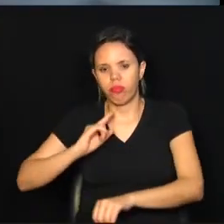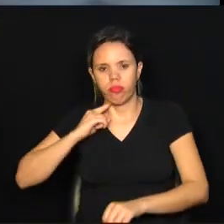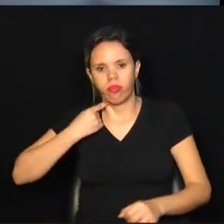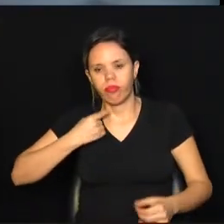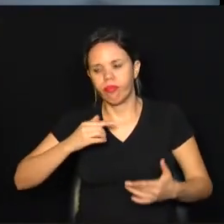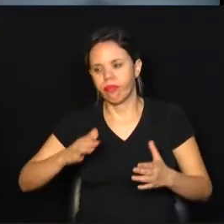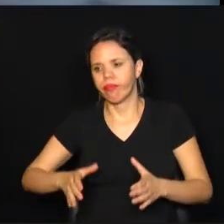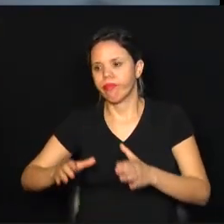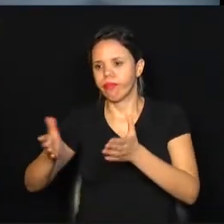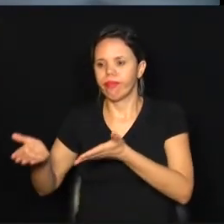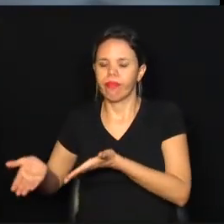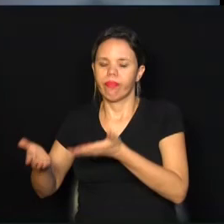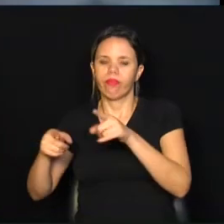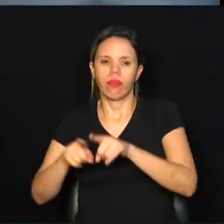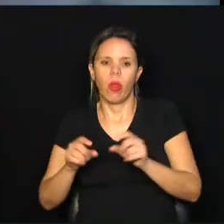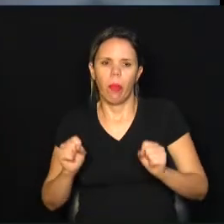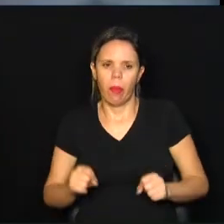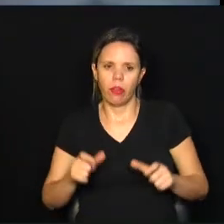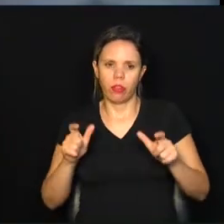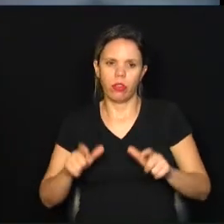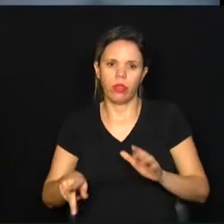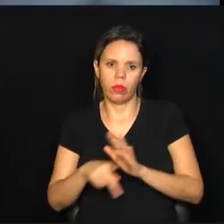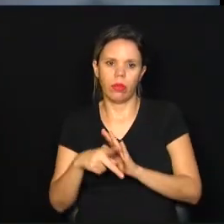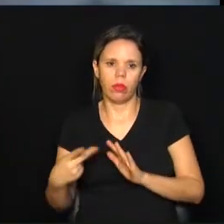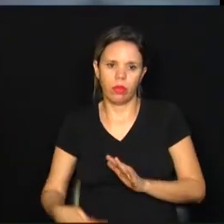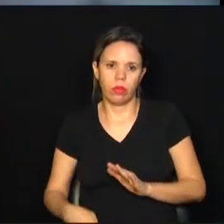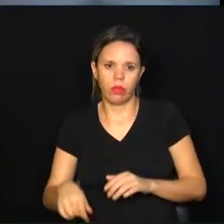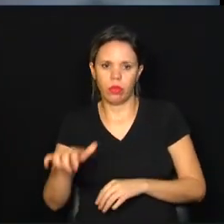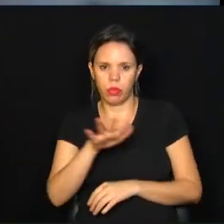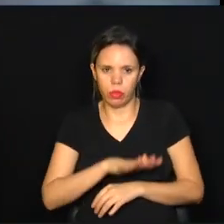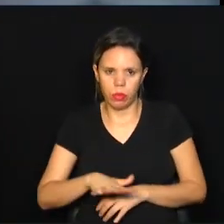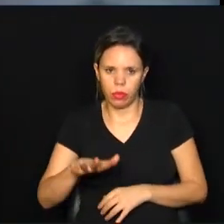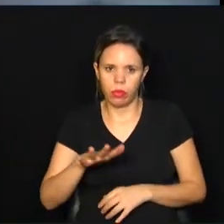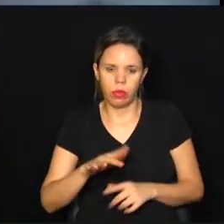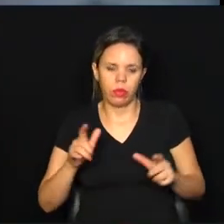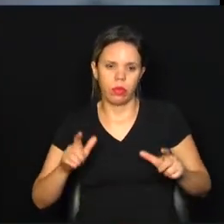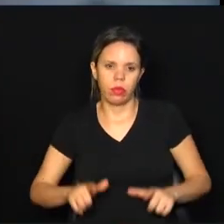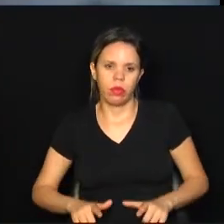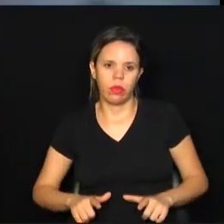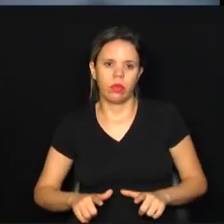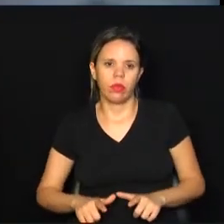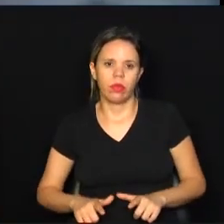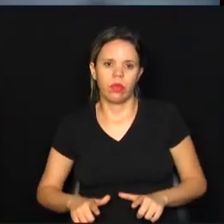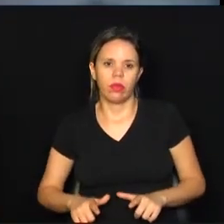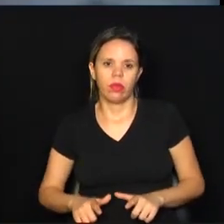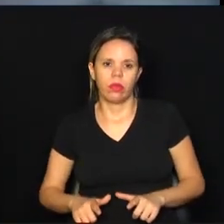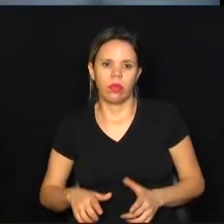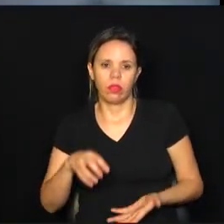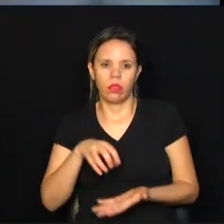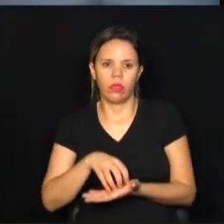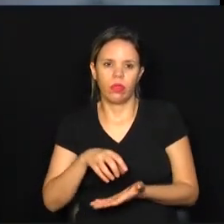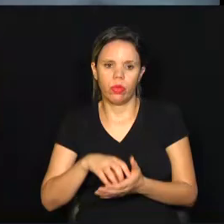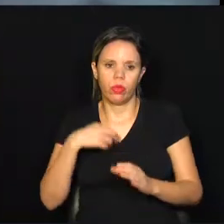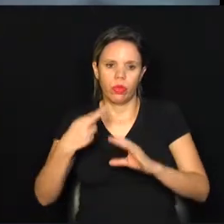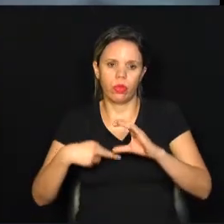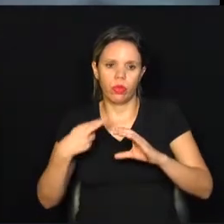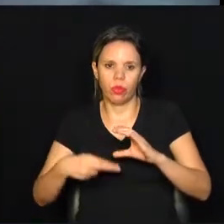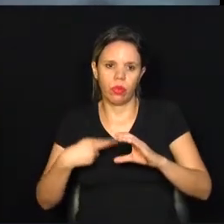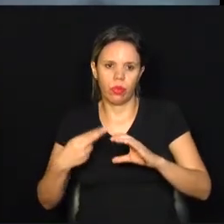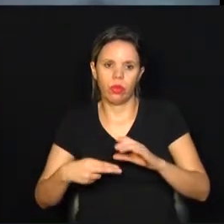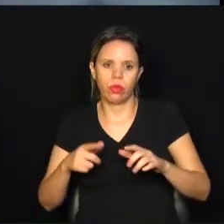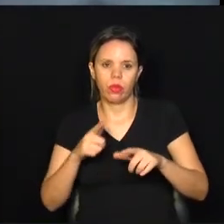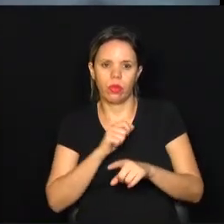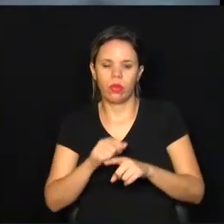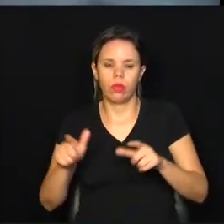perto, né? Poderia ser uma área onde esse cluster da reciclagem poderia se